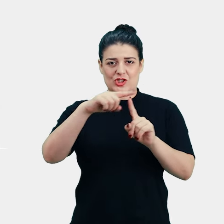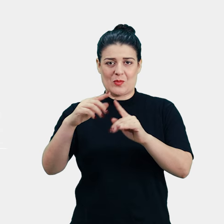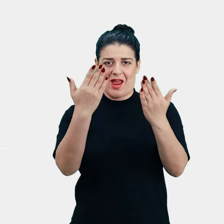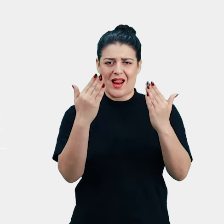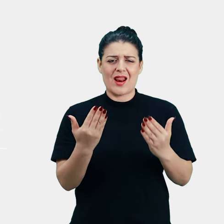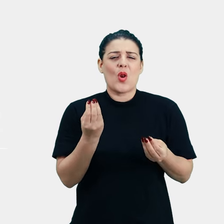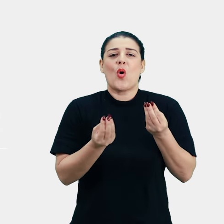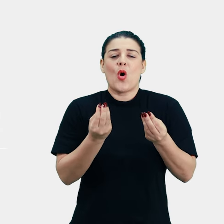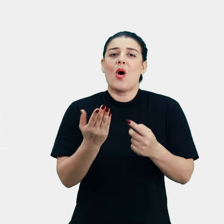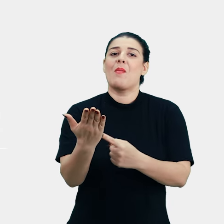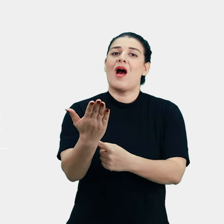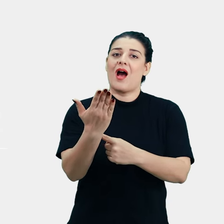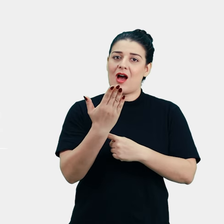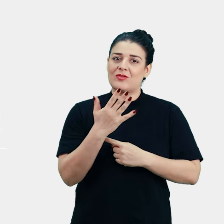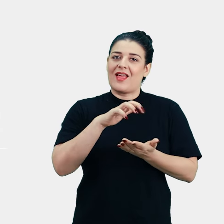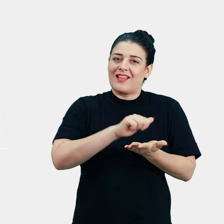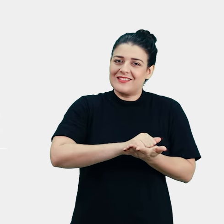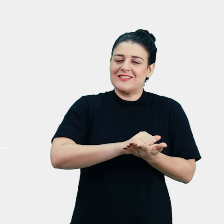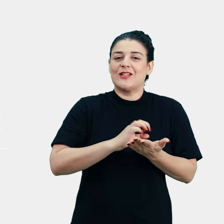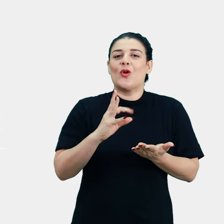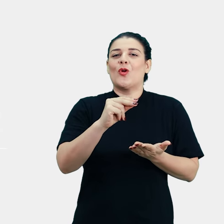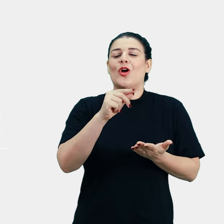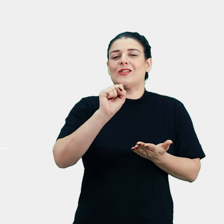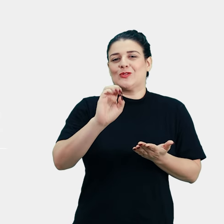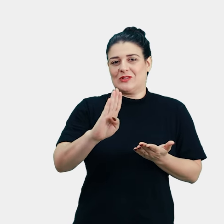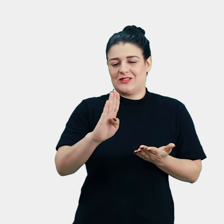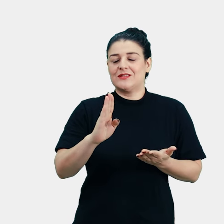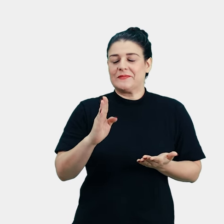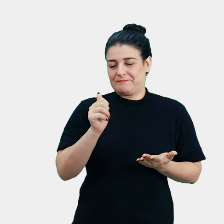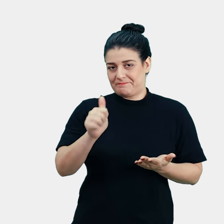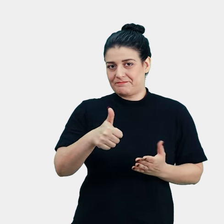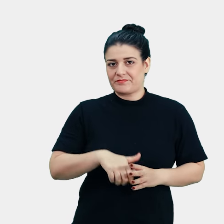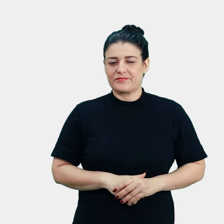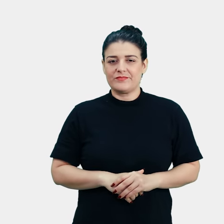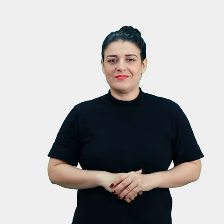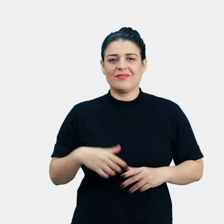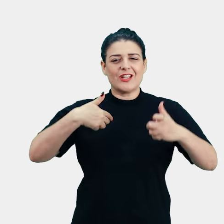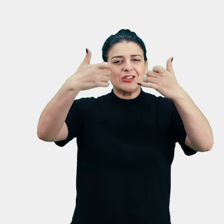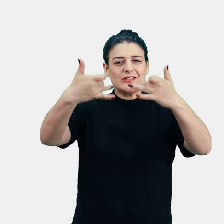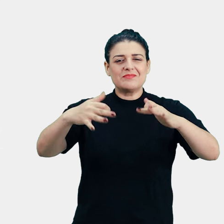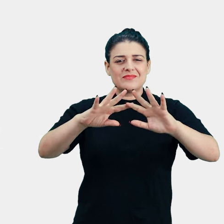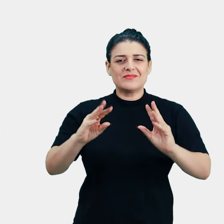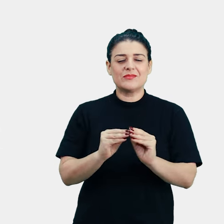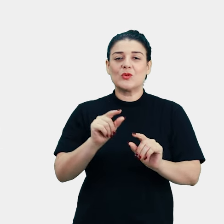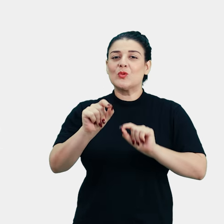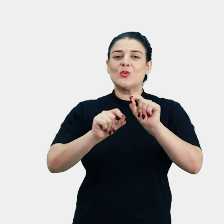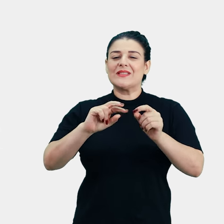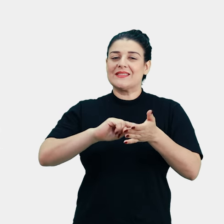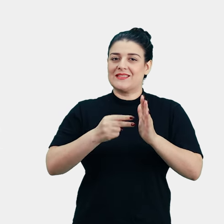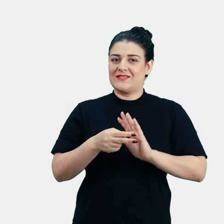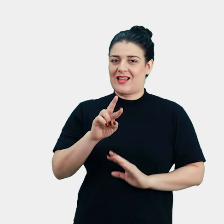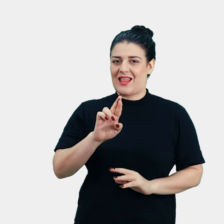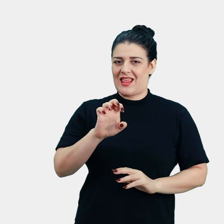nos auxiliar, tá, na anotação dessas substâncias, tá? Então, aqui uma breve explicação para vocês sobre